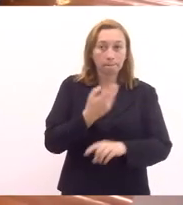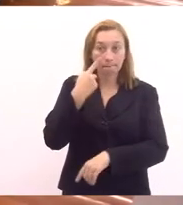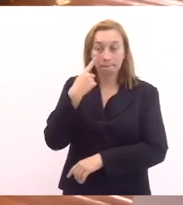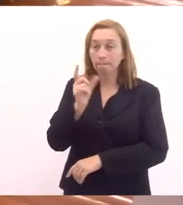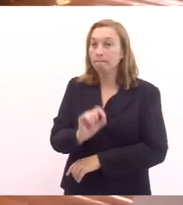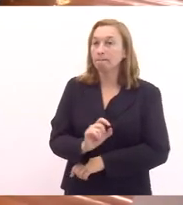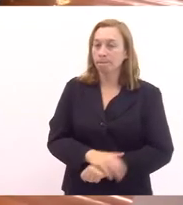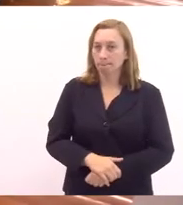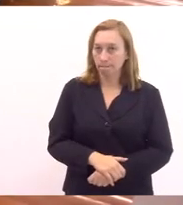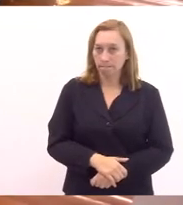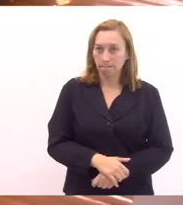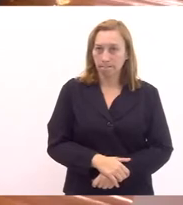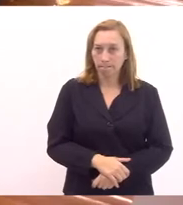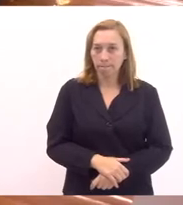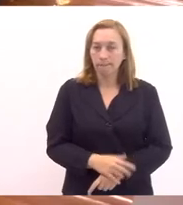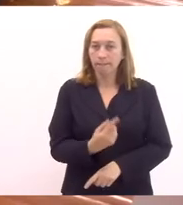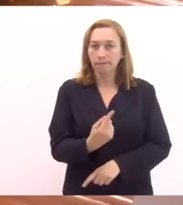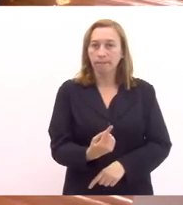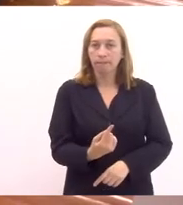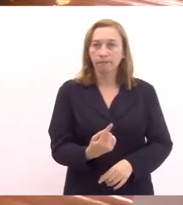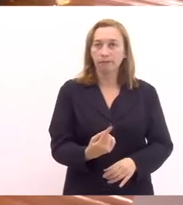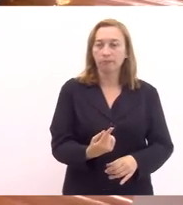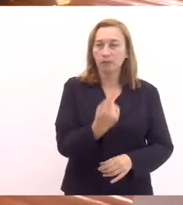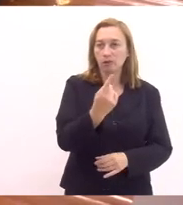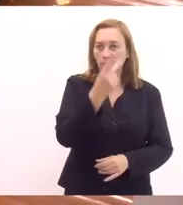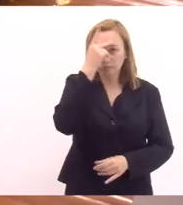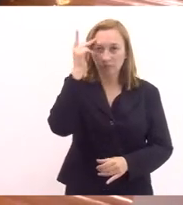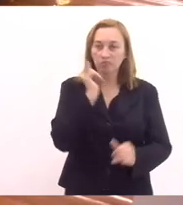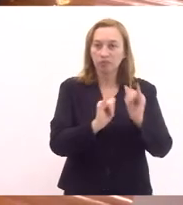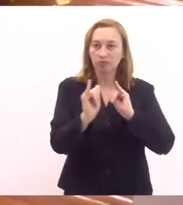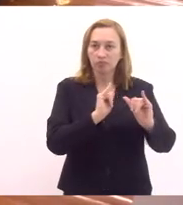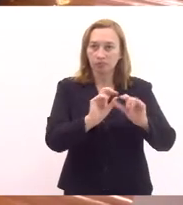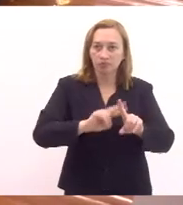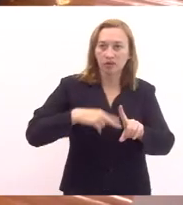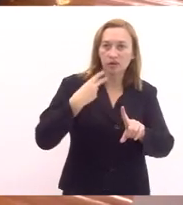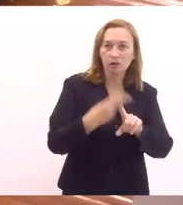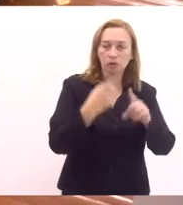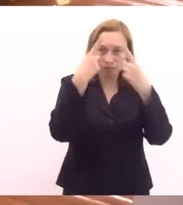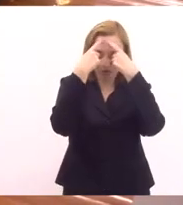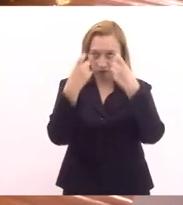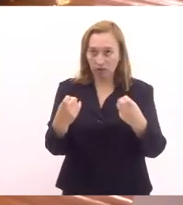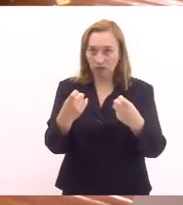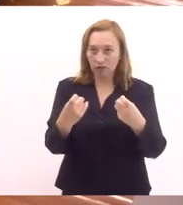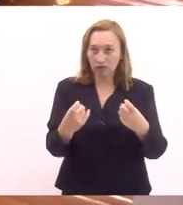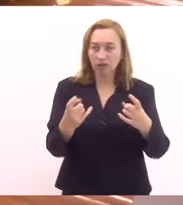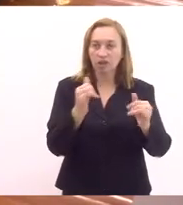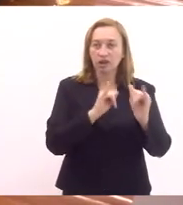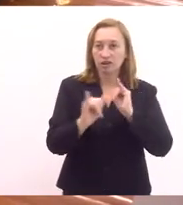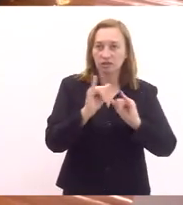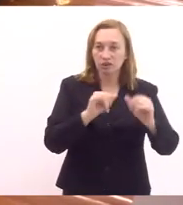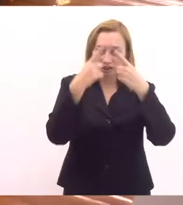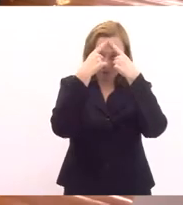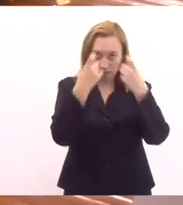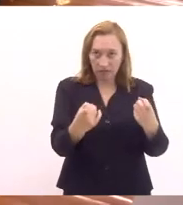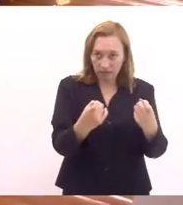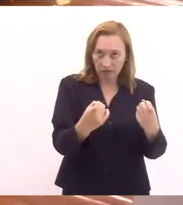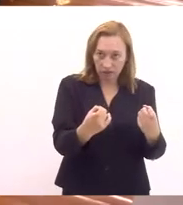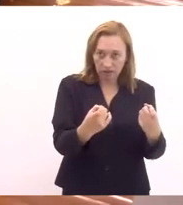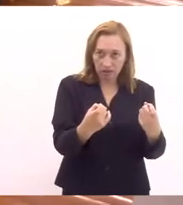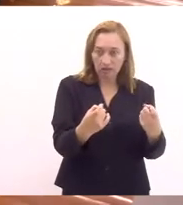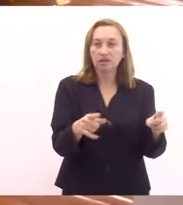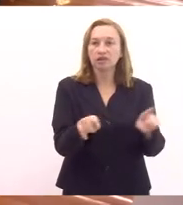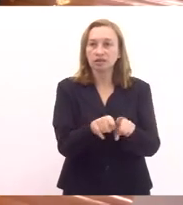prática é que muitas vezes uma pessoa informada ela é duplamente violentada é violentada pela violência e ela é